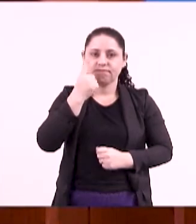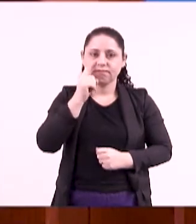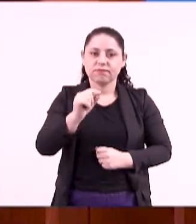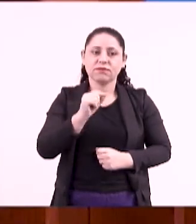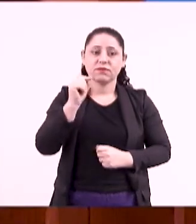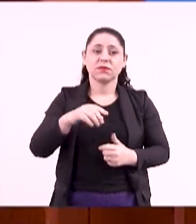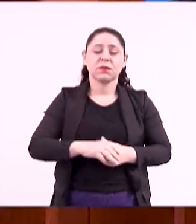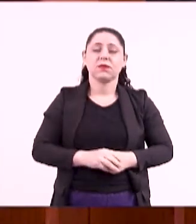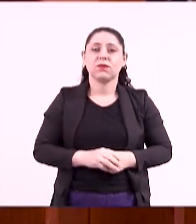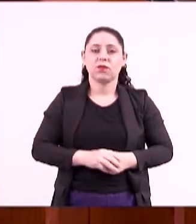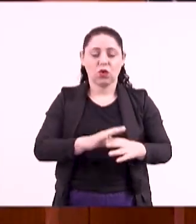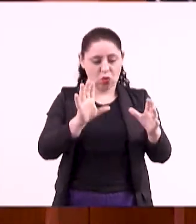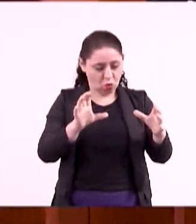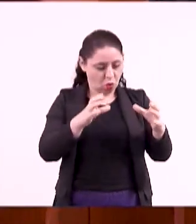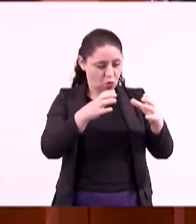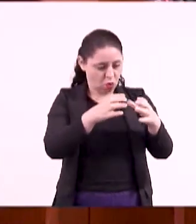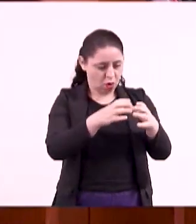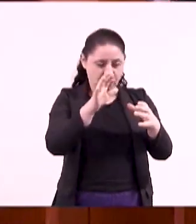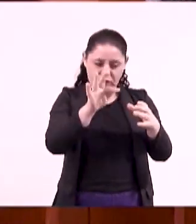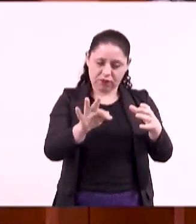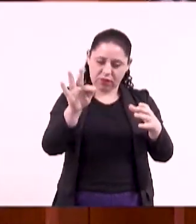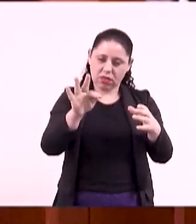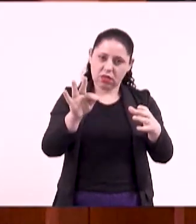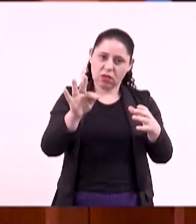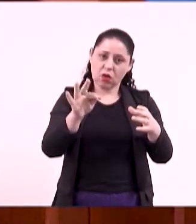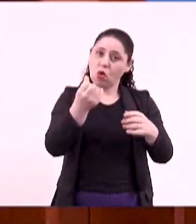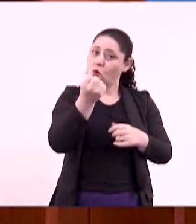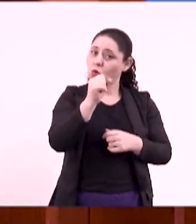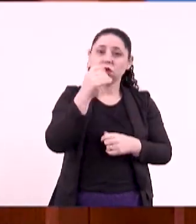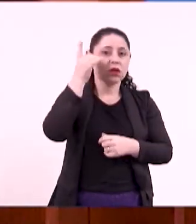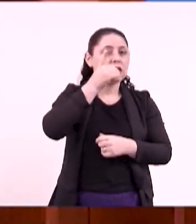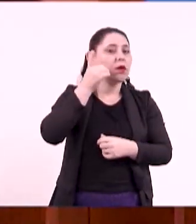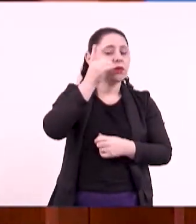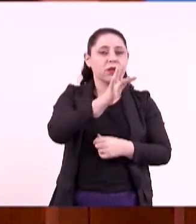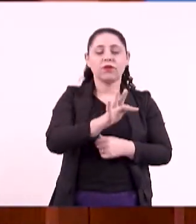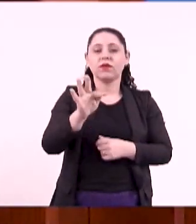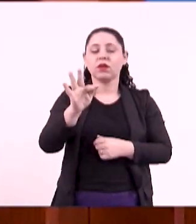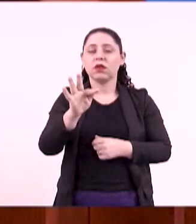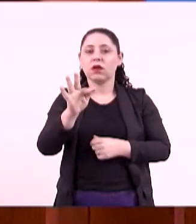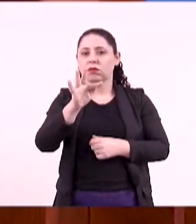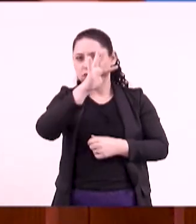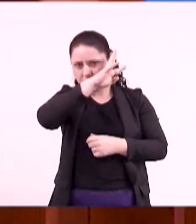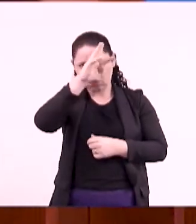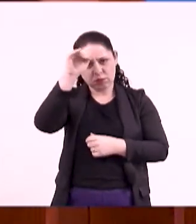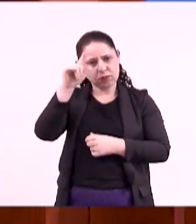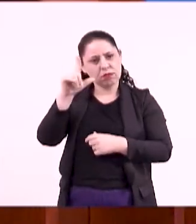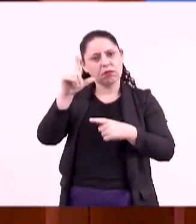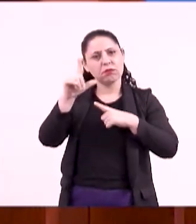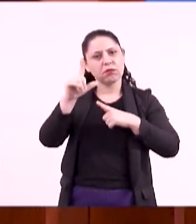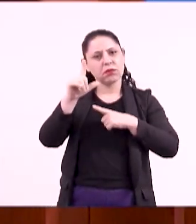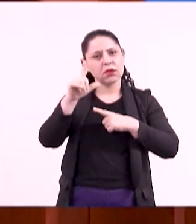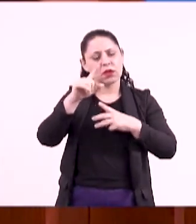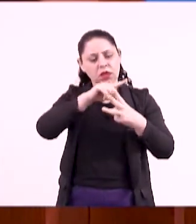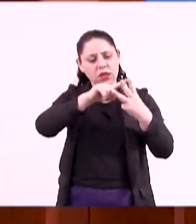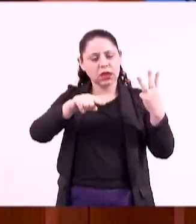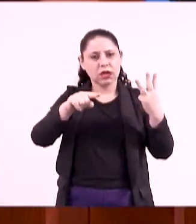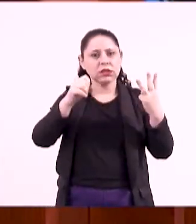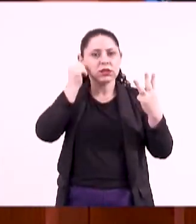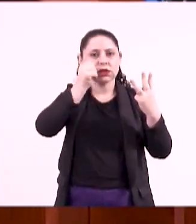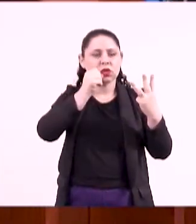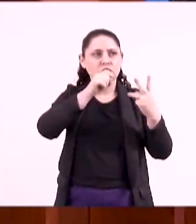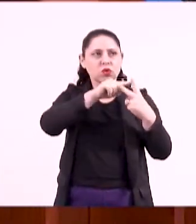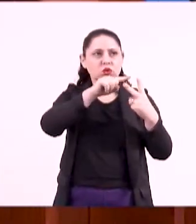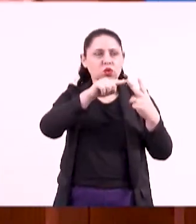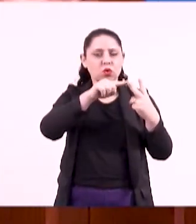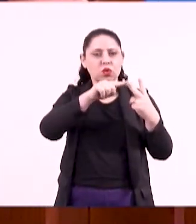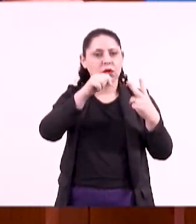bancada federal de Mato Grosso do Sul, os 8 deputados e os 3 senadores, 2